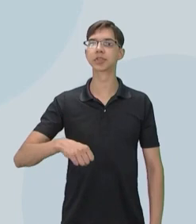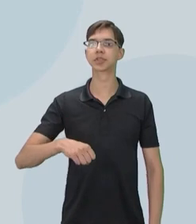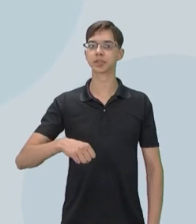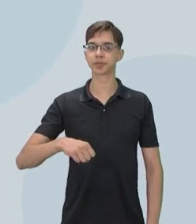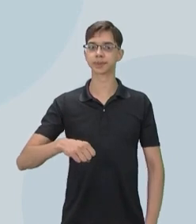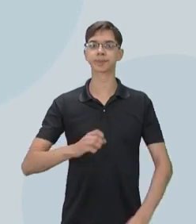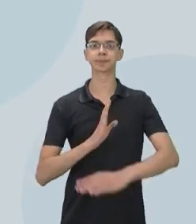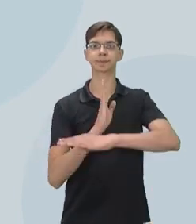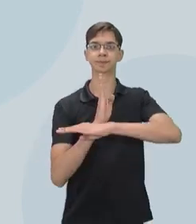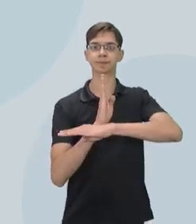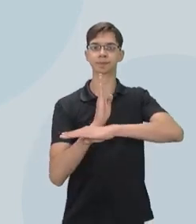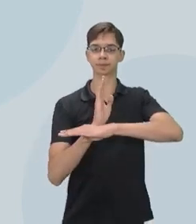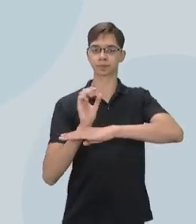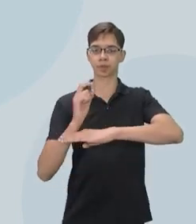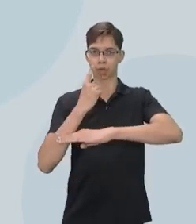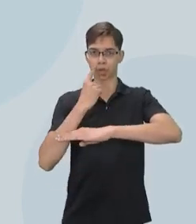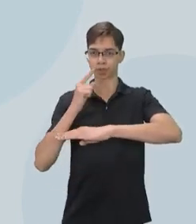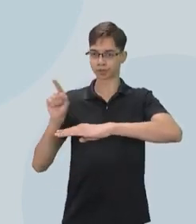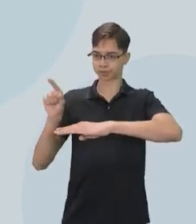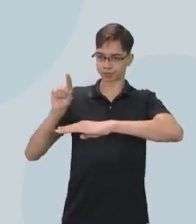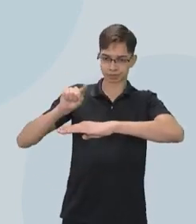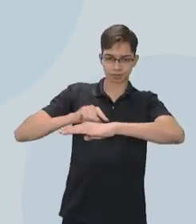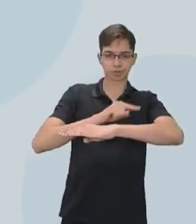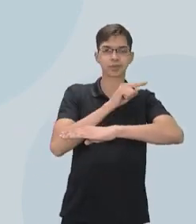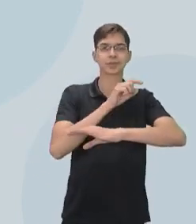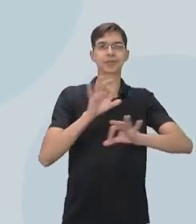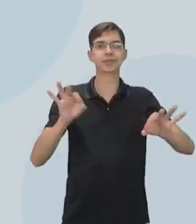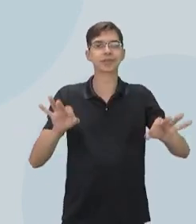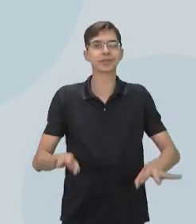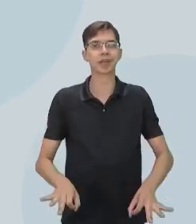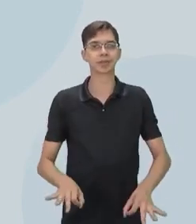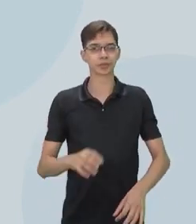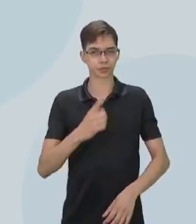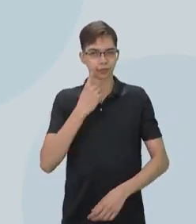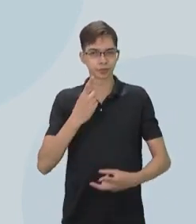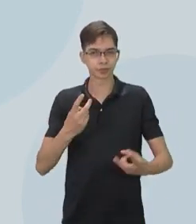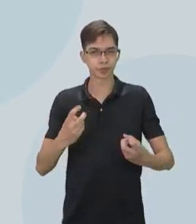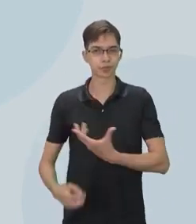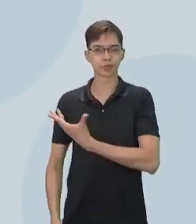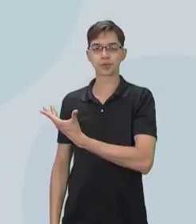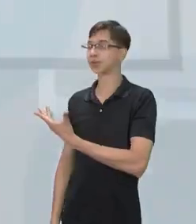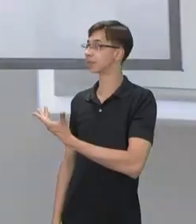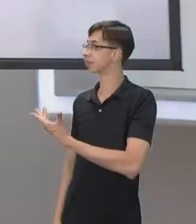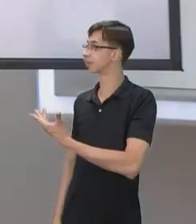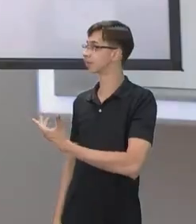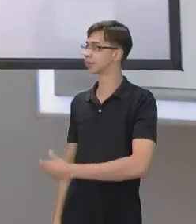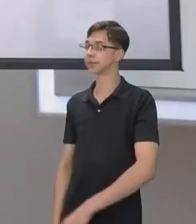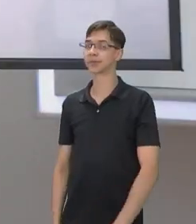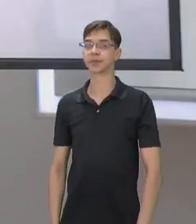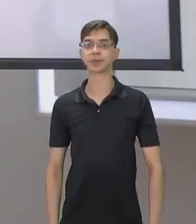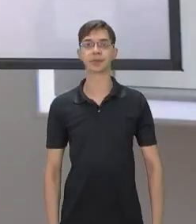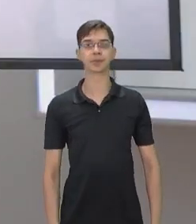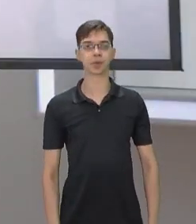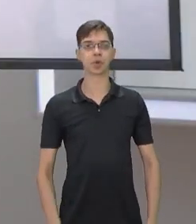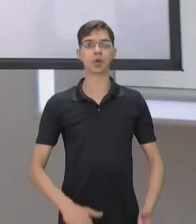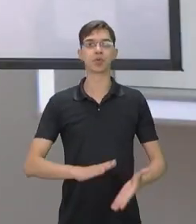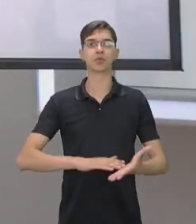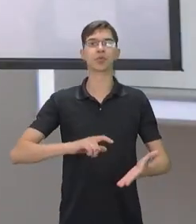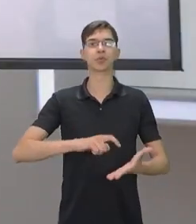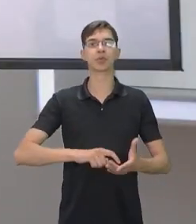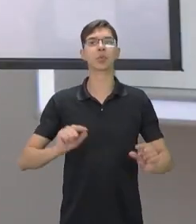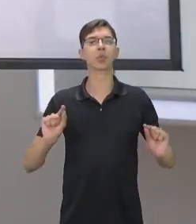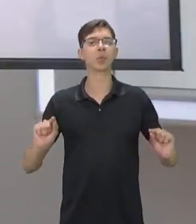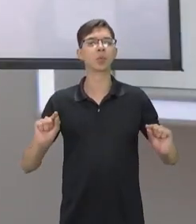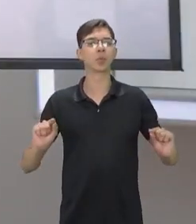for ver aí, ela está passando pela origem. E a amplitude que a gente viu lá, né? Qual que era a função? A função, né,